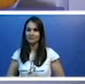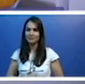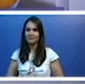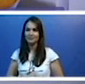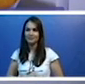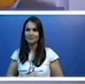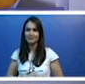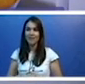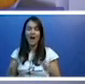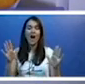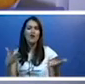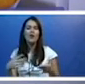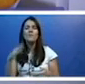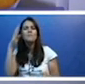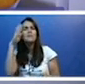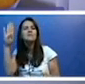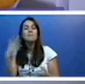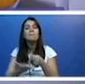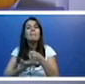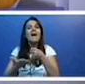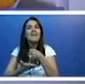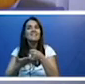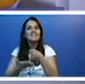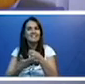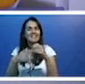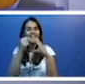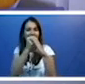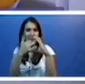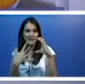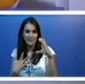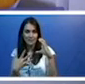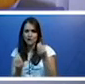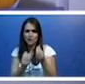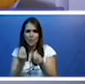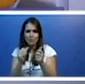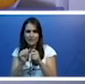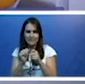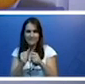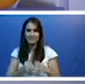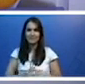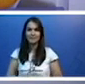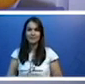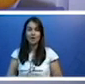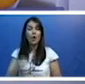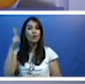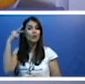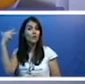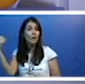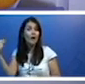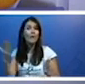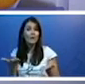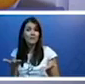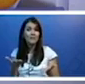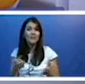Agora a gente vai falar das principais bases e das suas características e aplicações. A base mais comum que nós temos